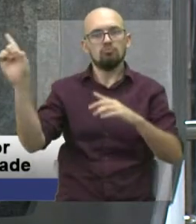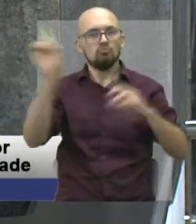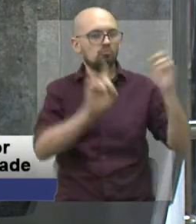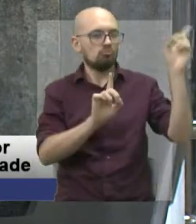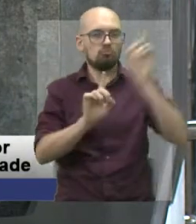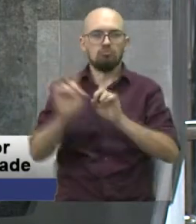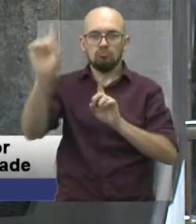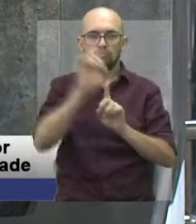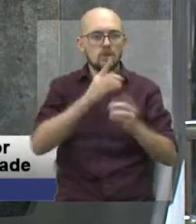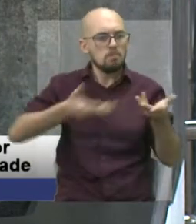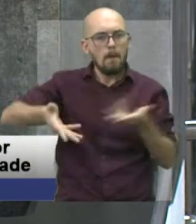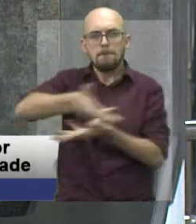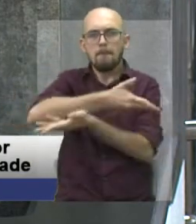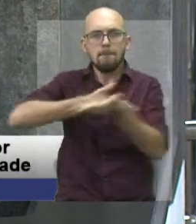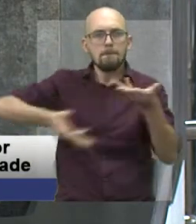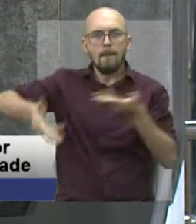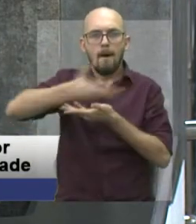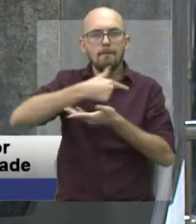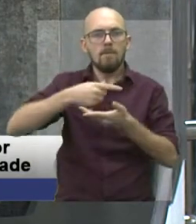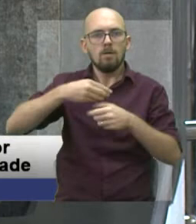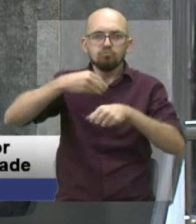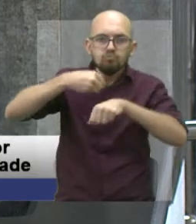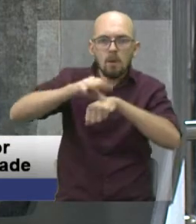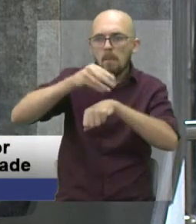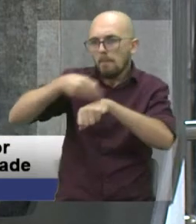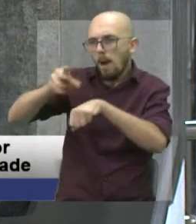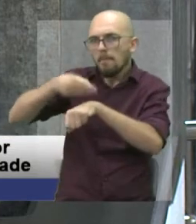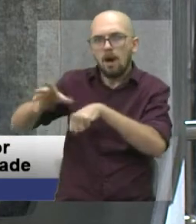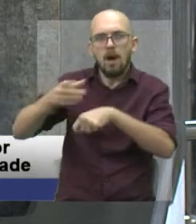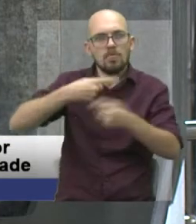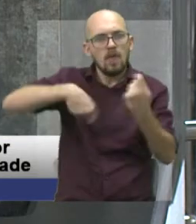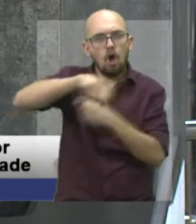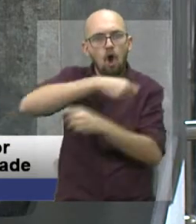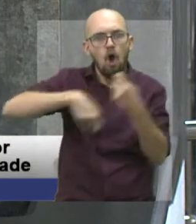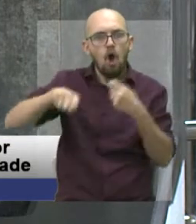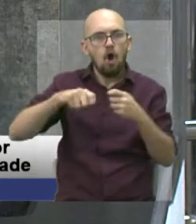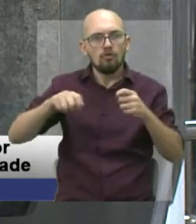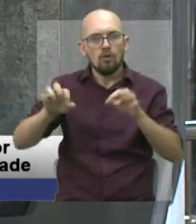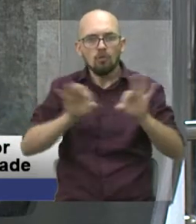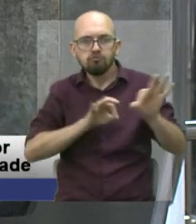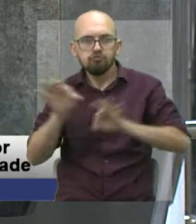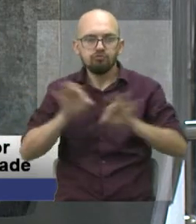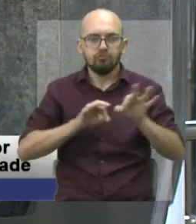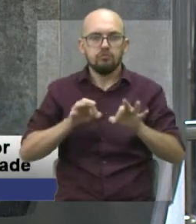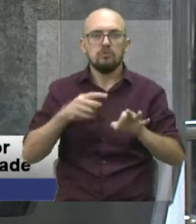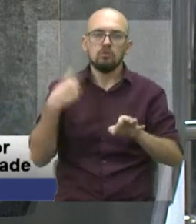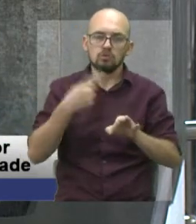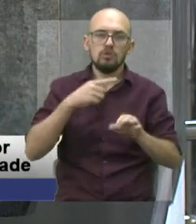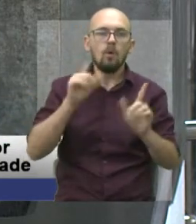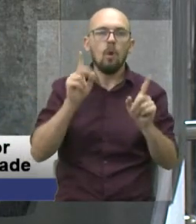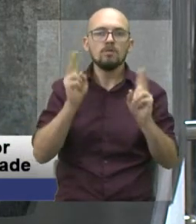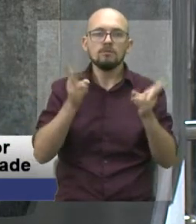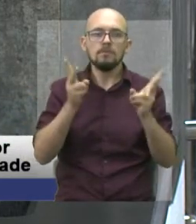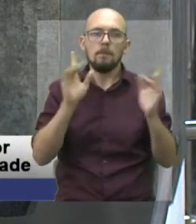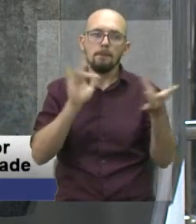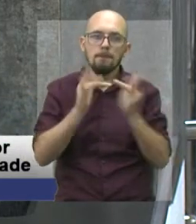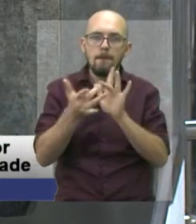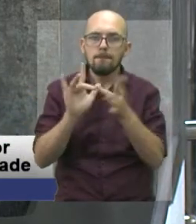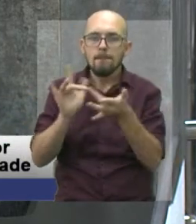fazermos negócios, indicações para isso. Nosso negócio é networking.